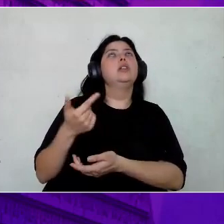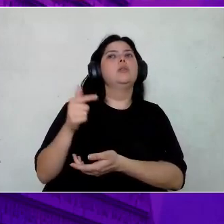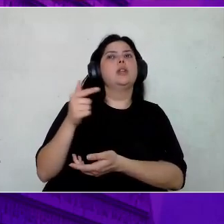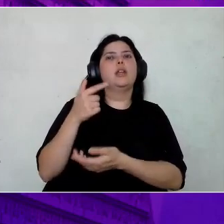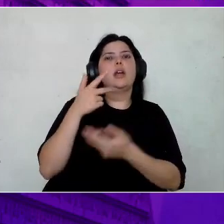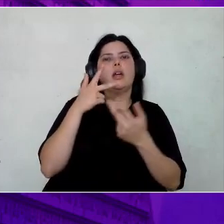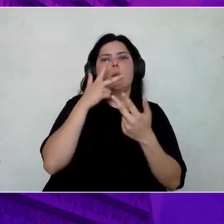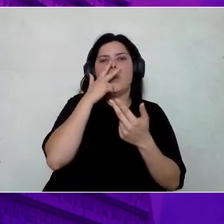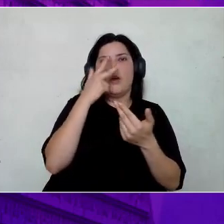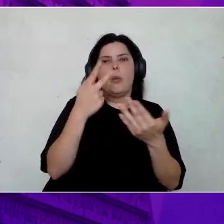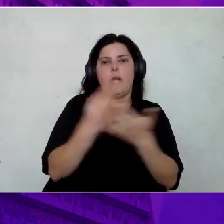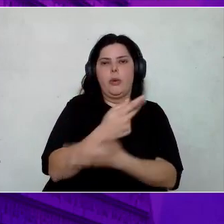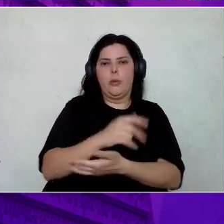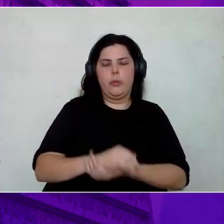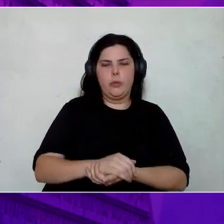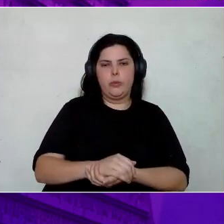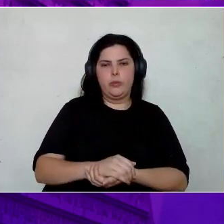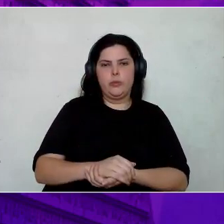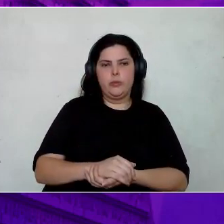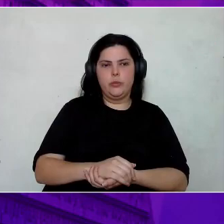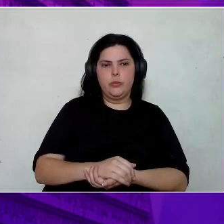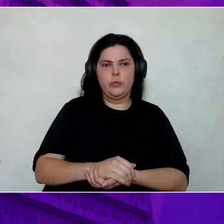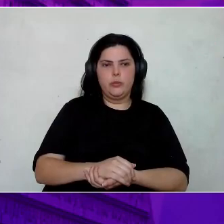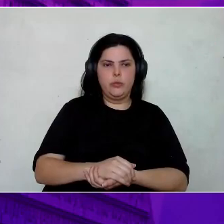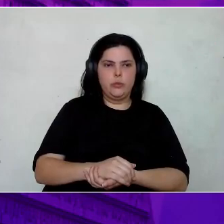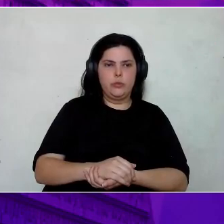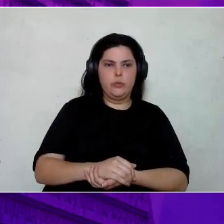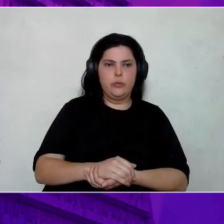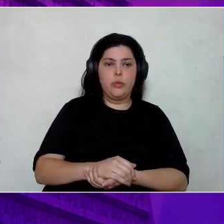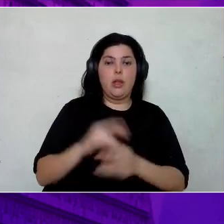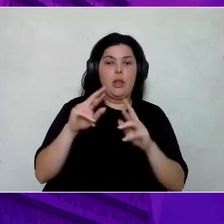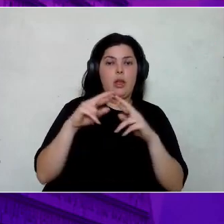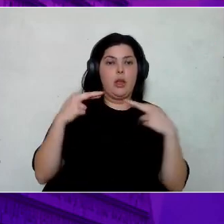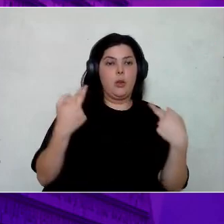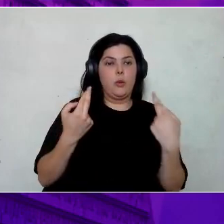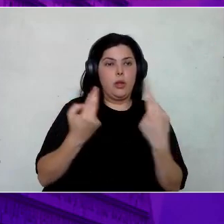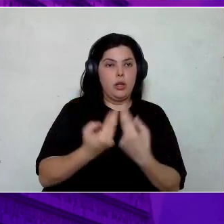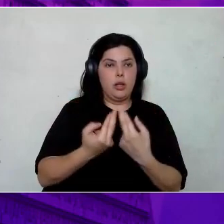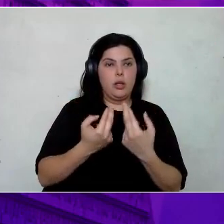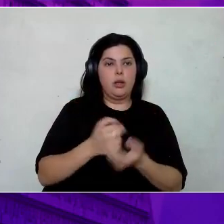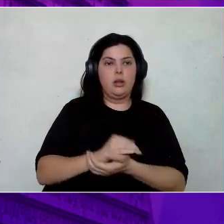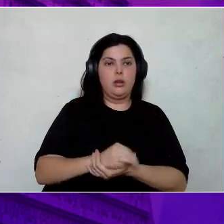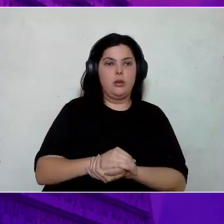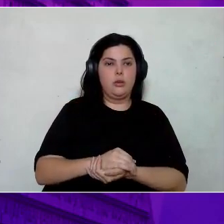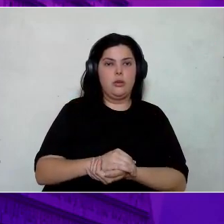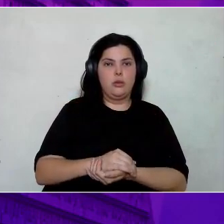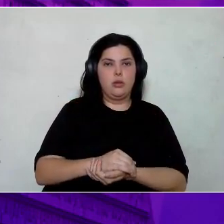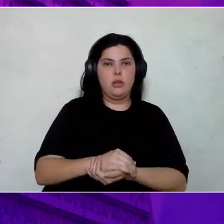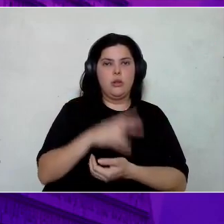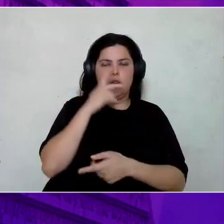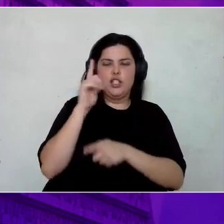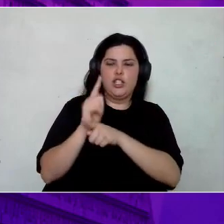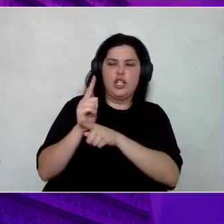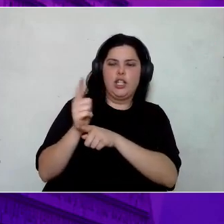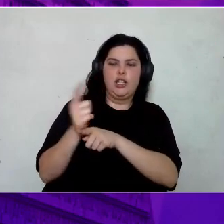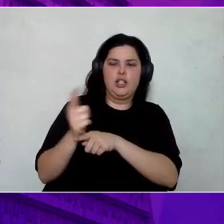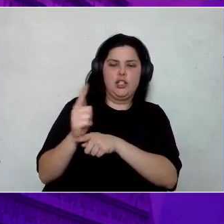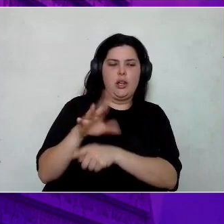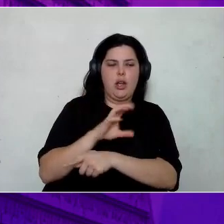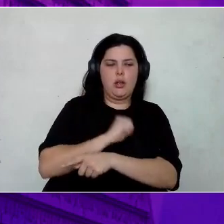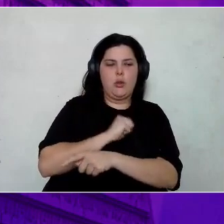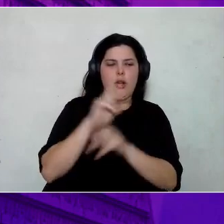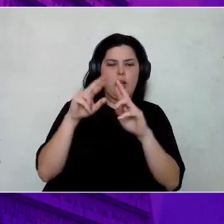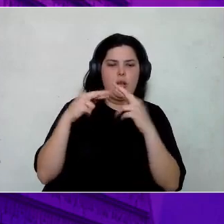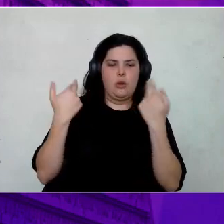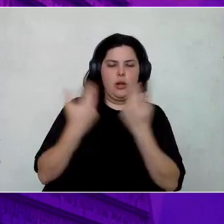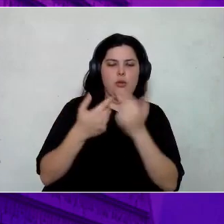né? Então, reuniões, né? Tipo, gerente adora reunião e